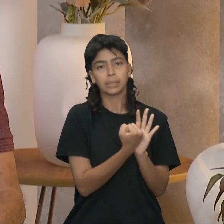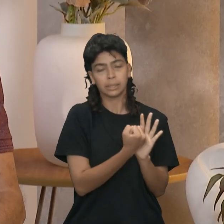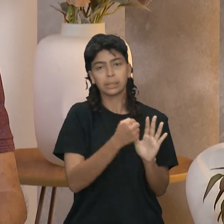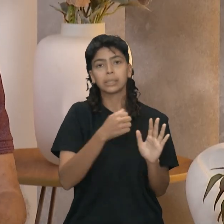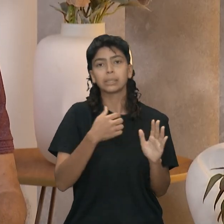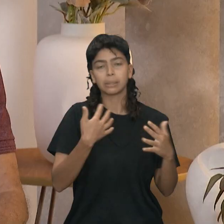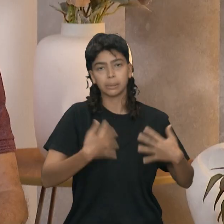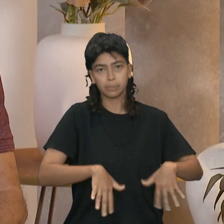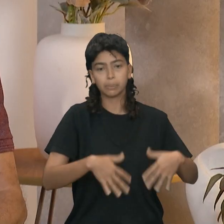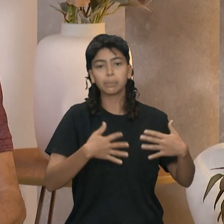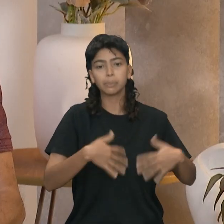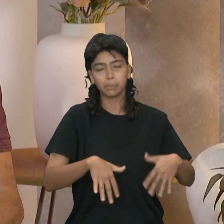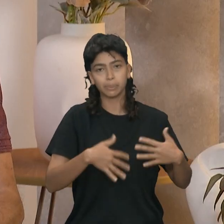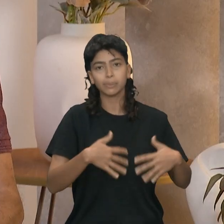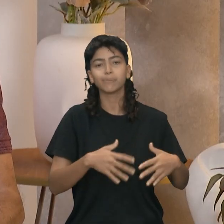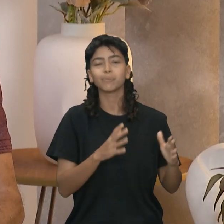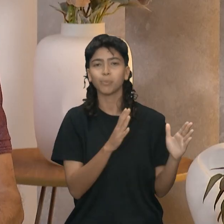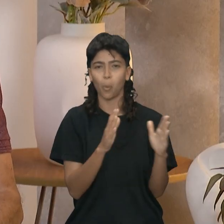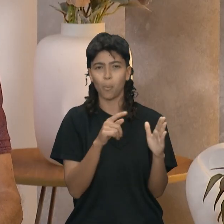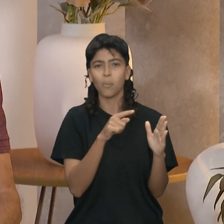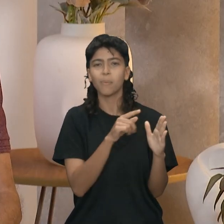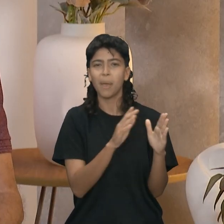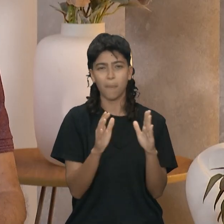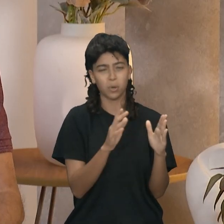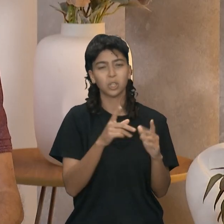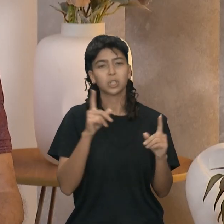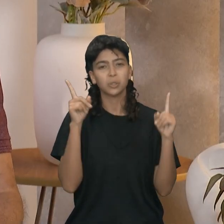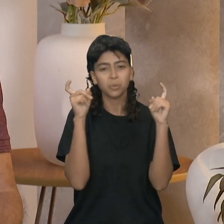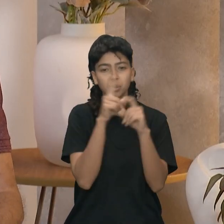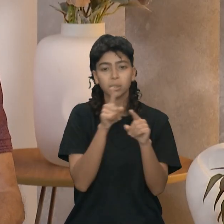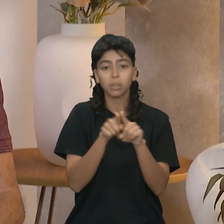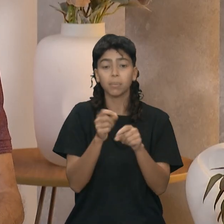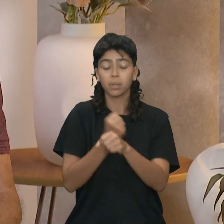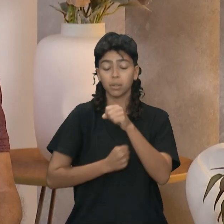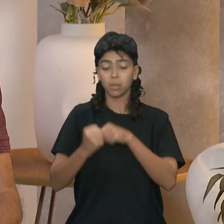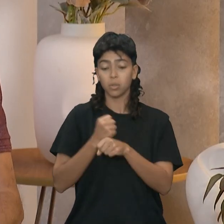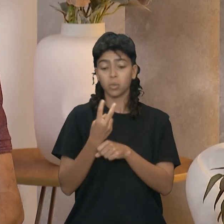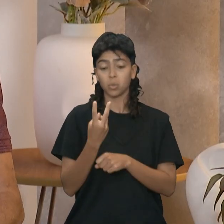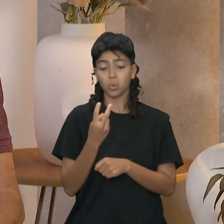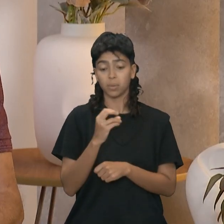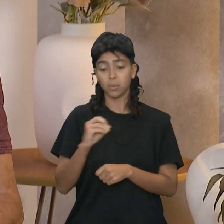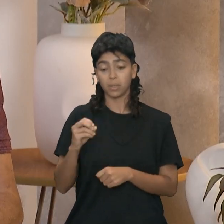momentos trágicos, né? Eu, em 2007, eu perdi minha filha, né?